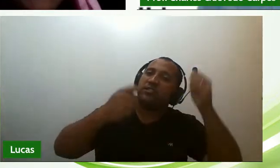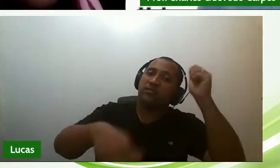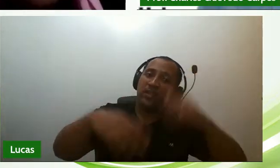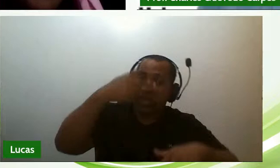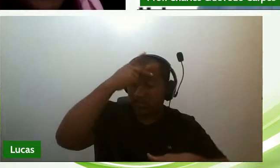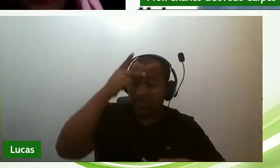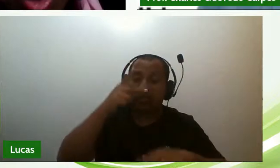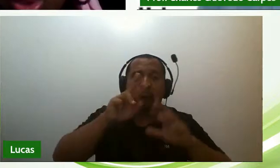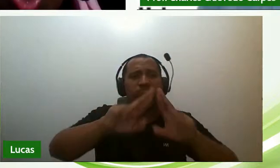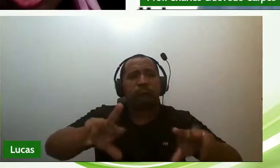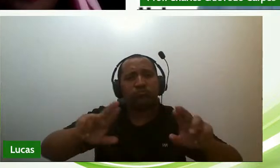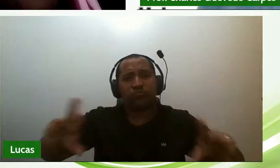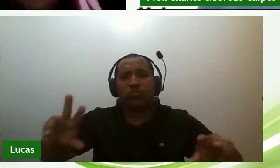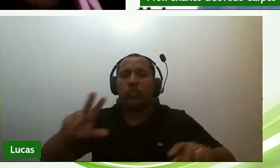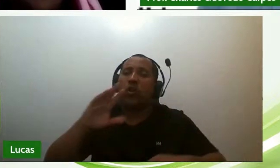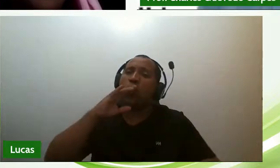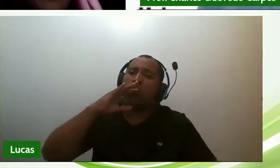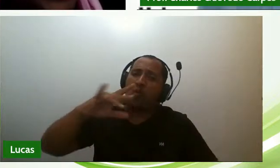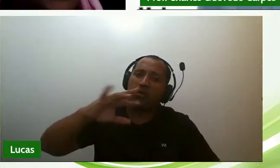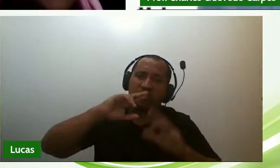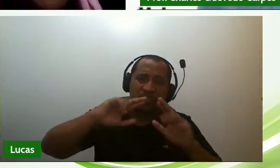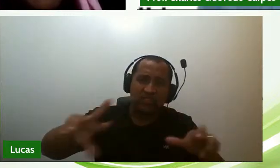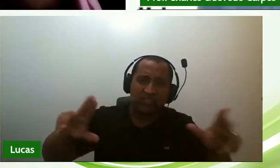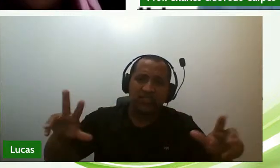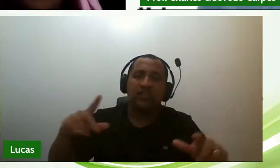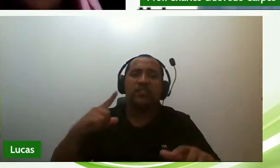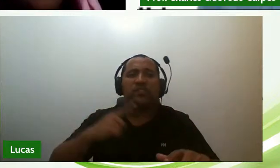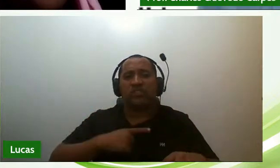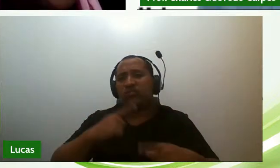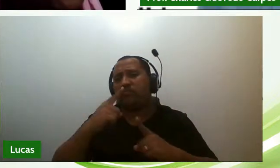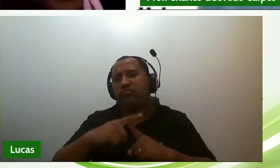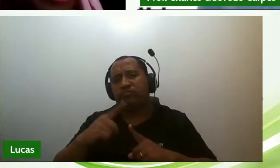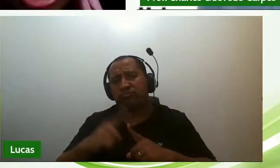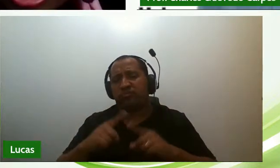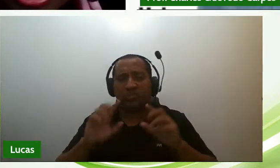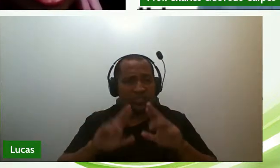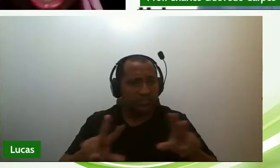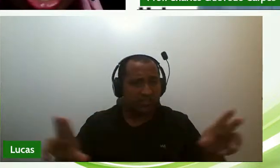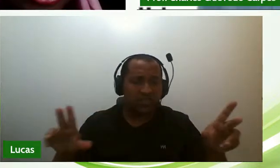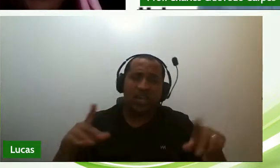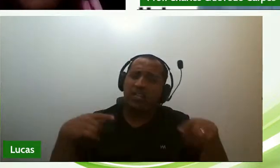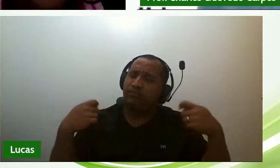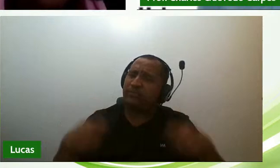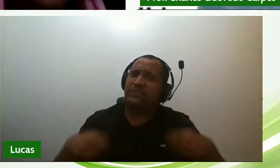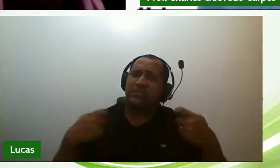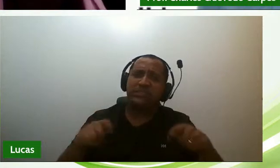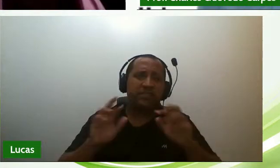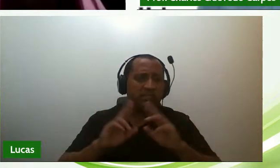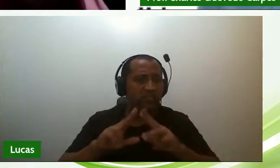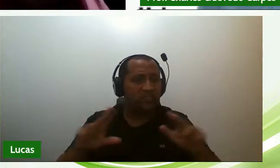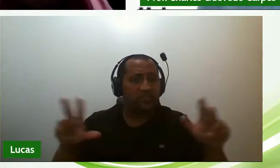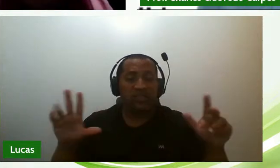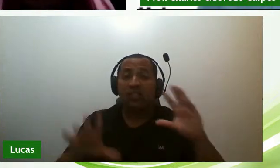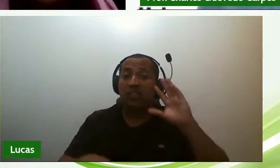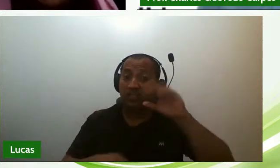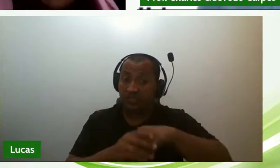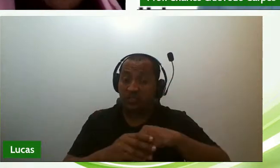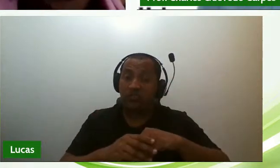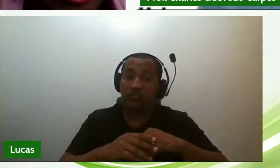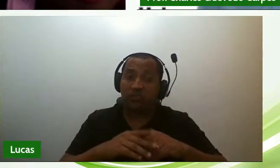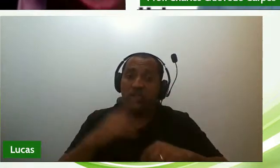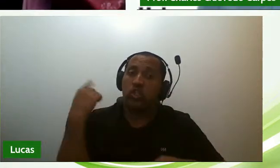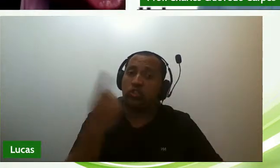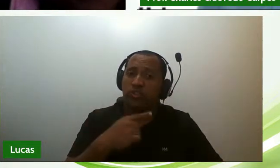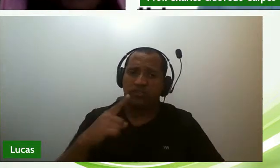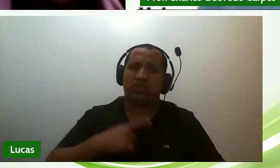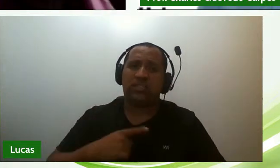né, diferentes cores, diferentes matizes, enfim, diferentes necessidades dentro da universidade. A gente tem as nossas políticas de